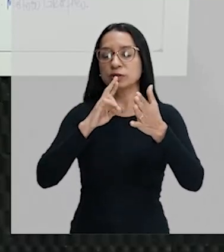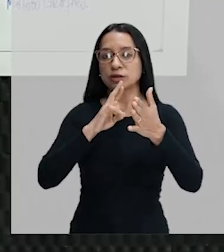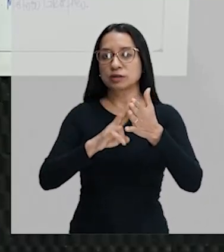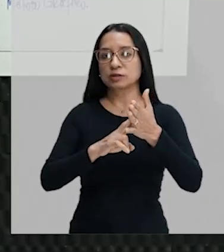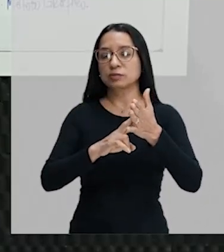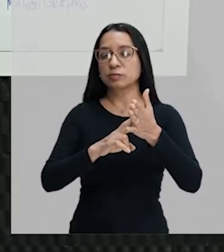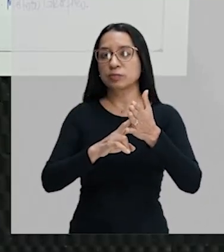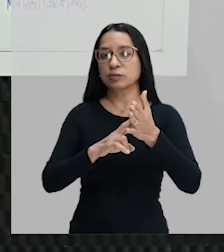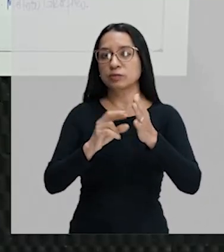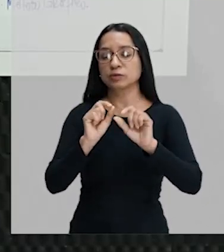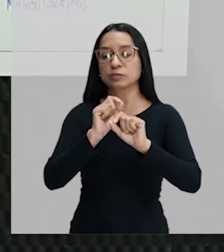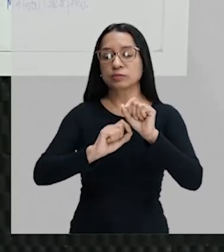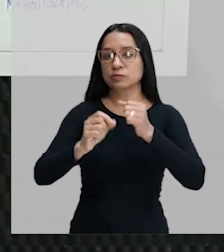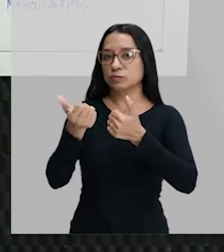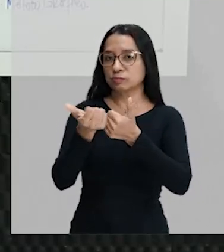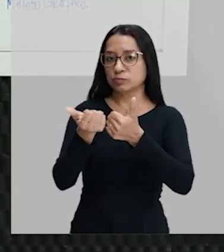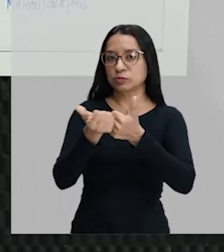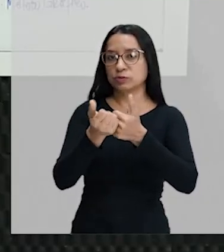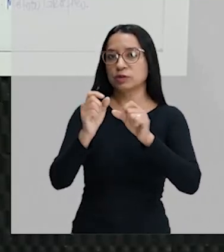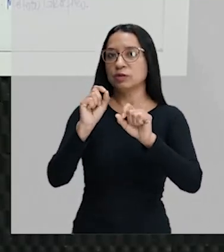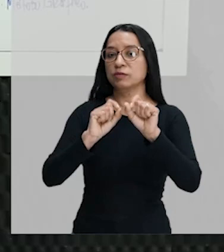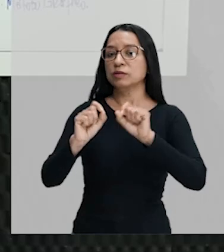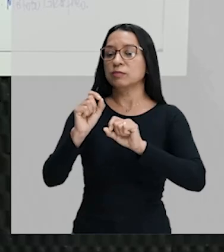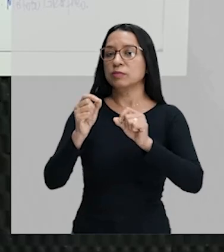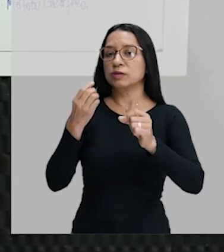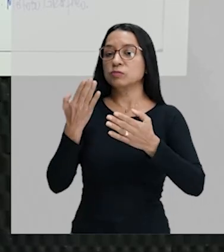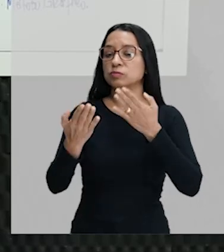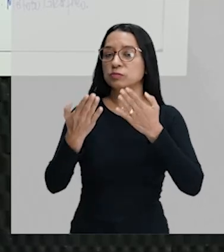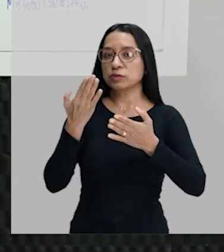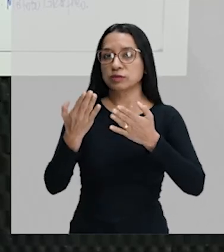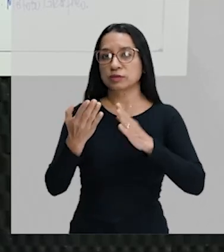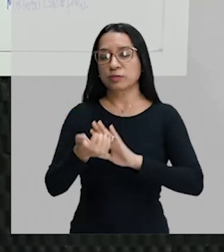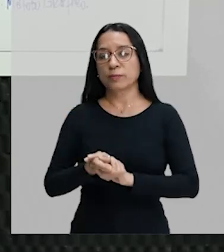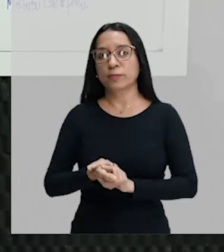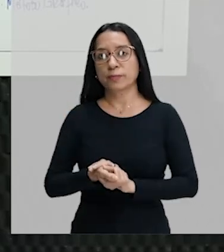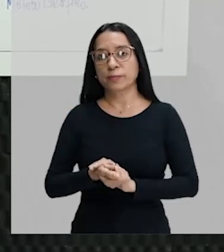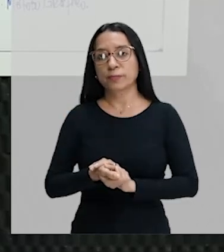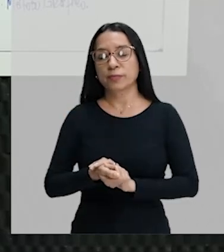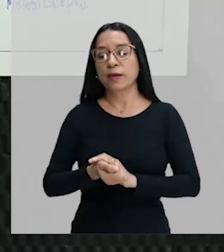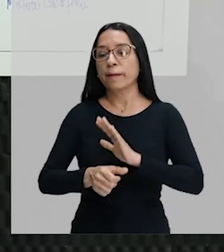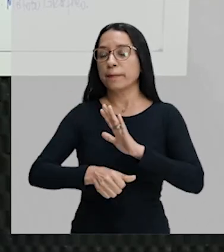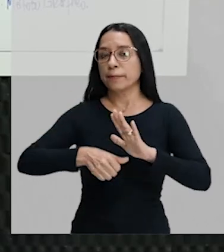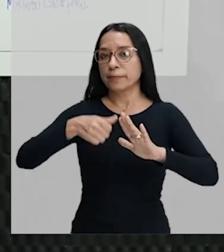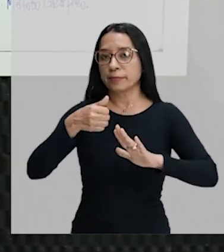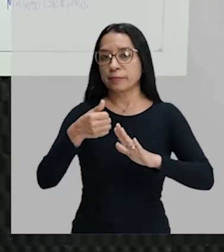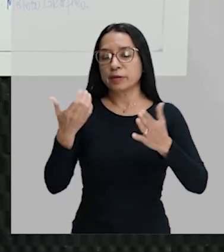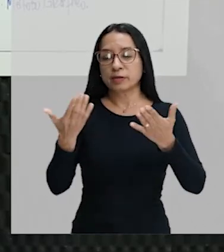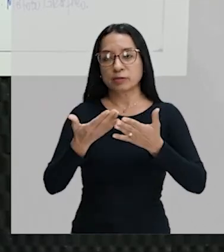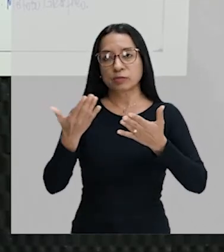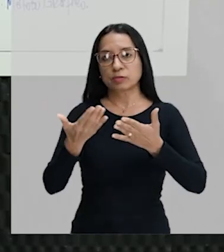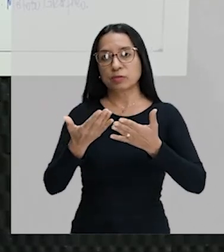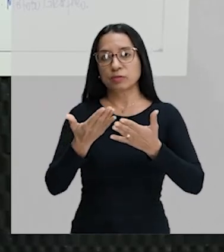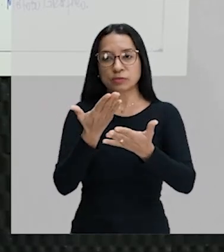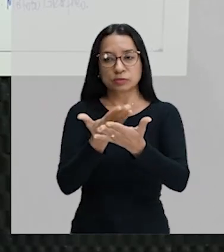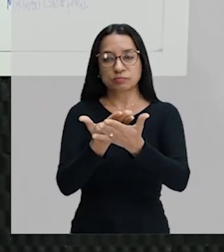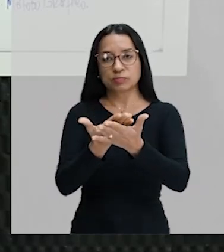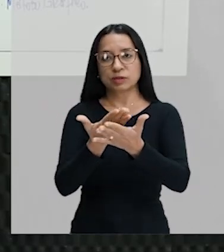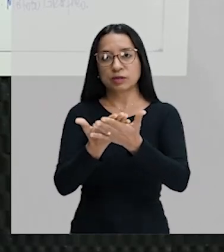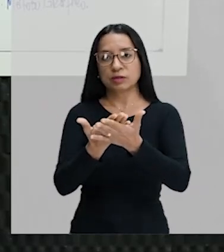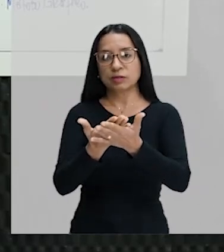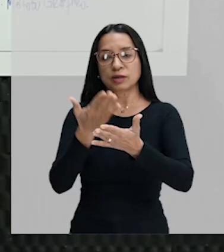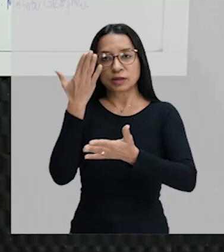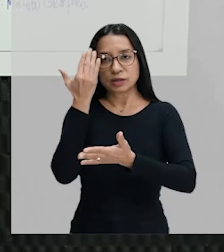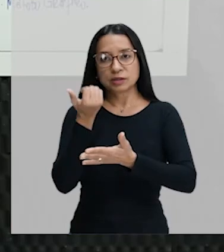comparação. Então, na aula de hoje, a gente vai ver, primeiro, conhecer, né? Saber reconhecer o sistema, quando a